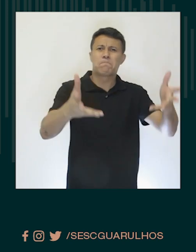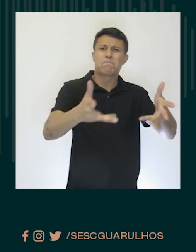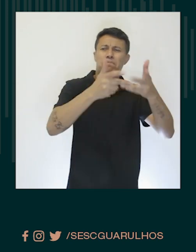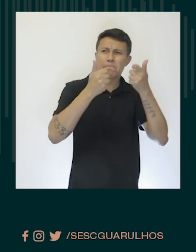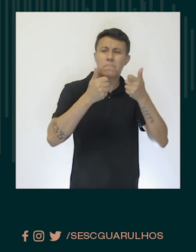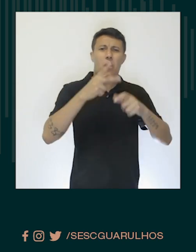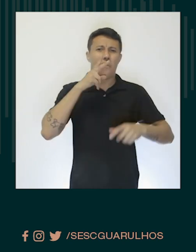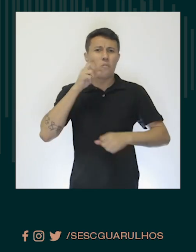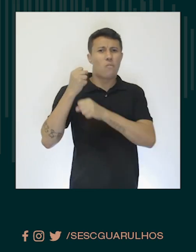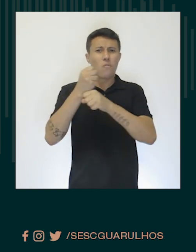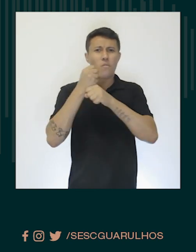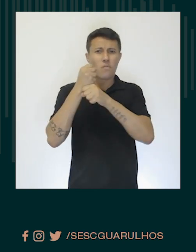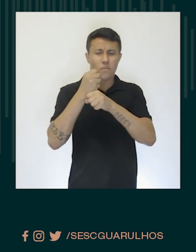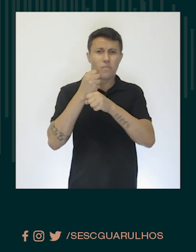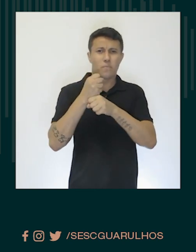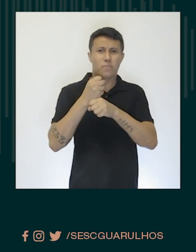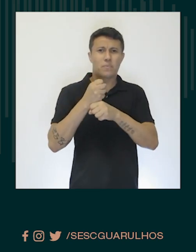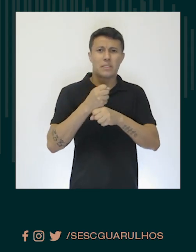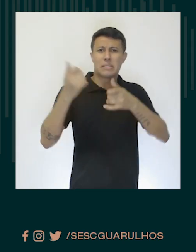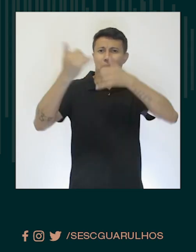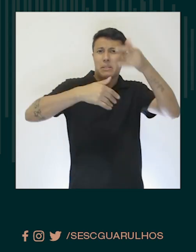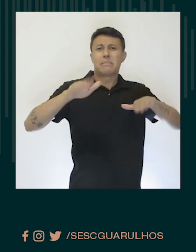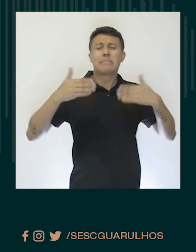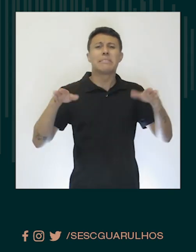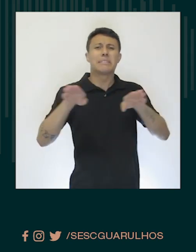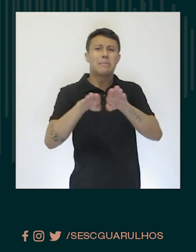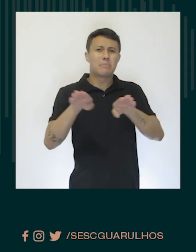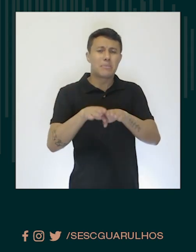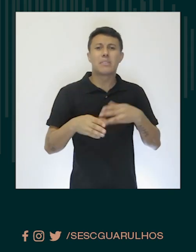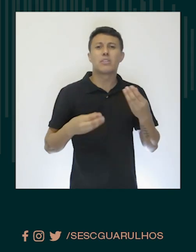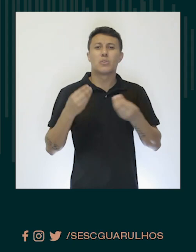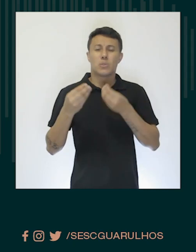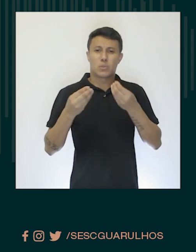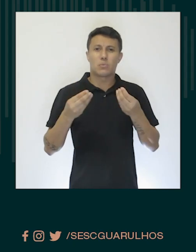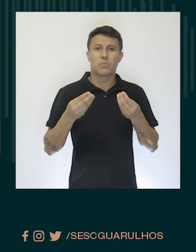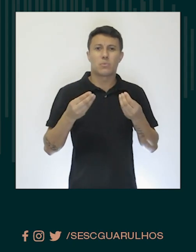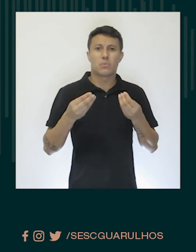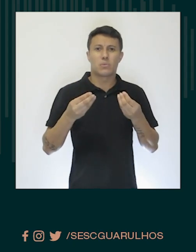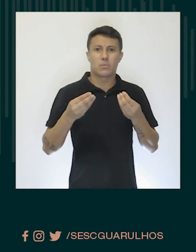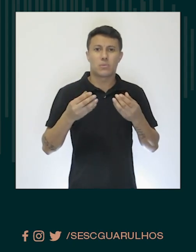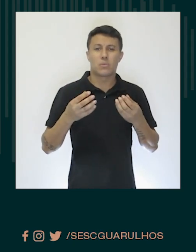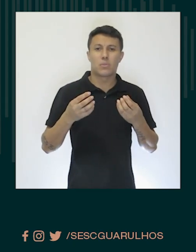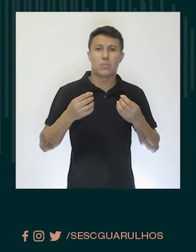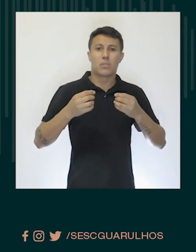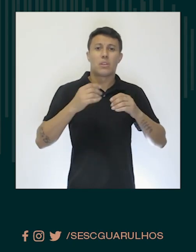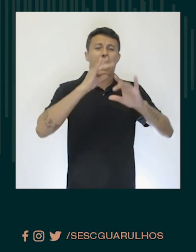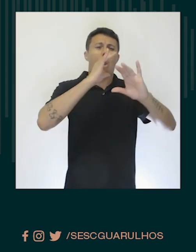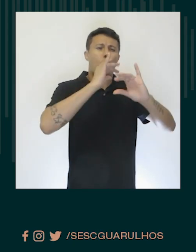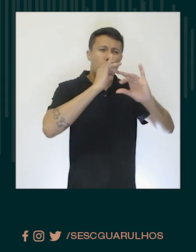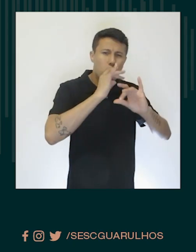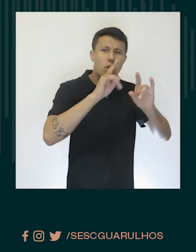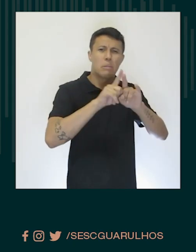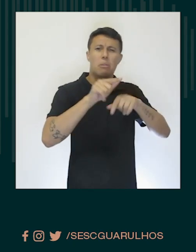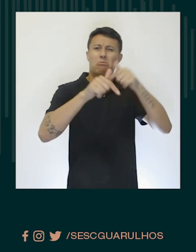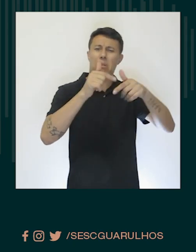muito bonito, muito forte, que fala muito. Então, vai lá, procura saber, chama Como Tocam os Meus